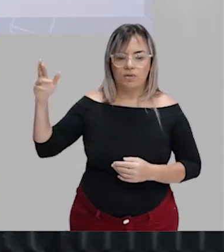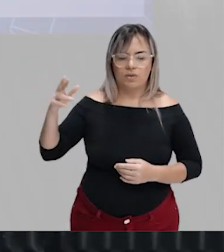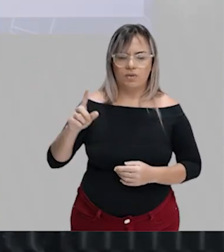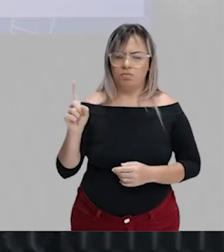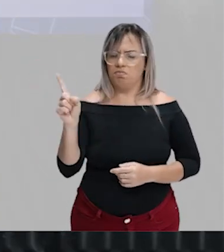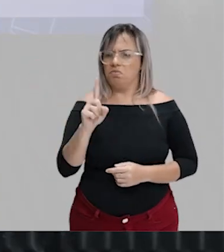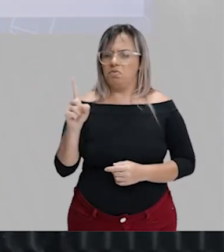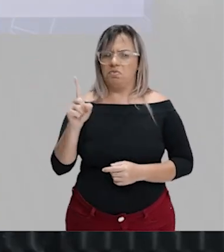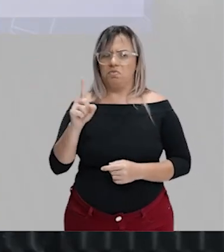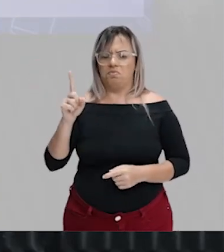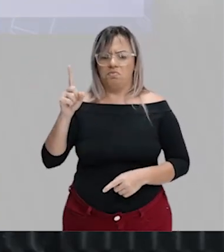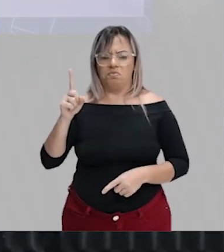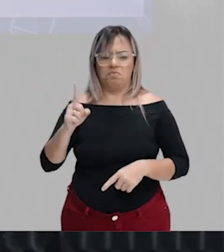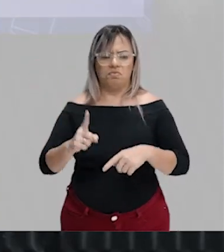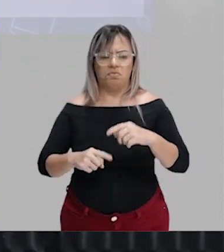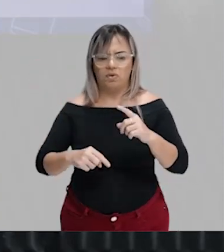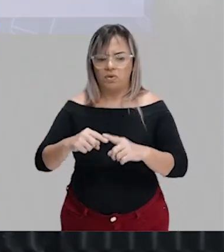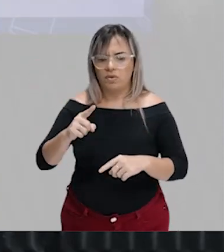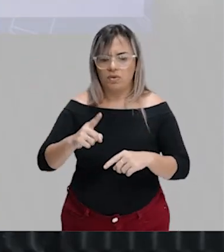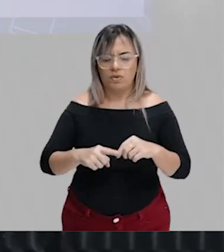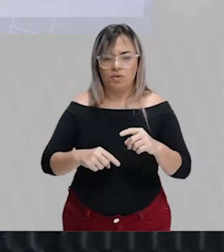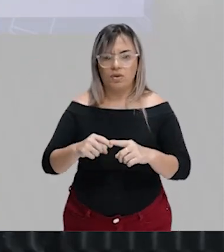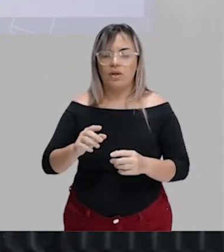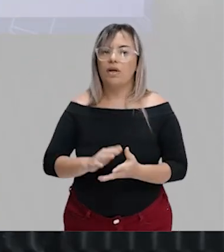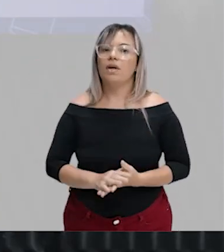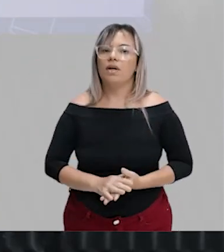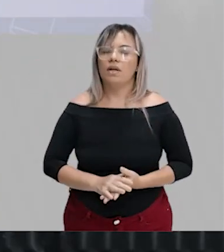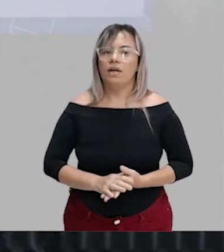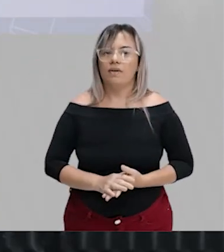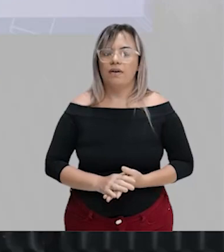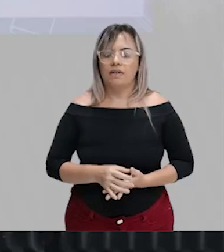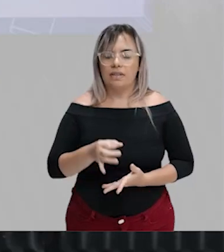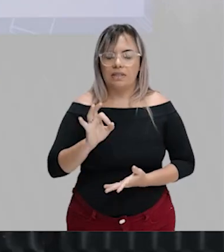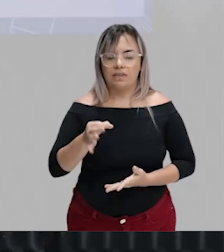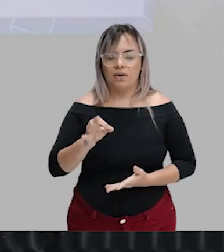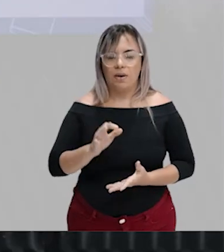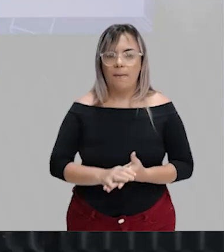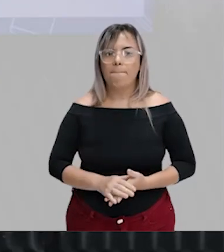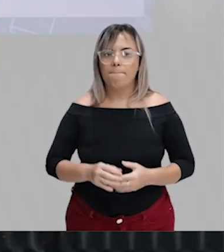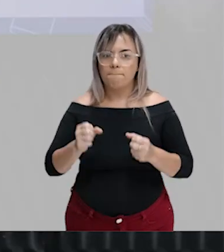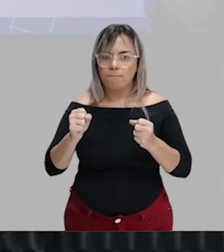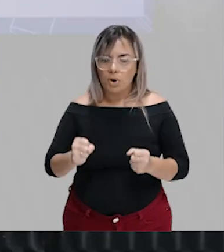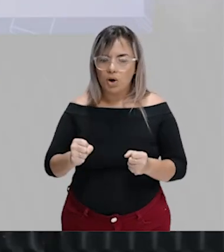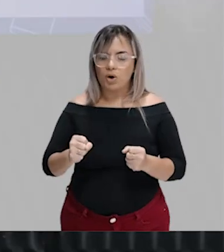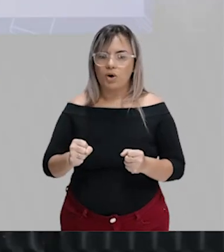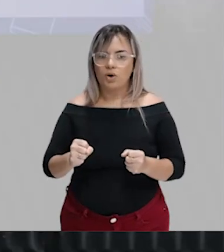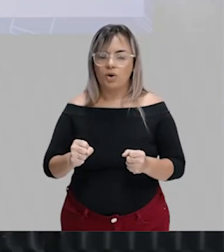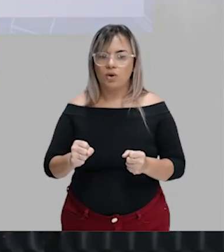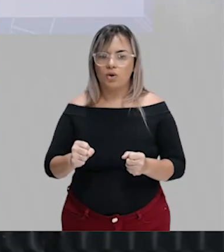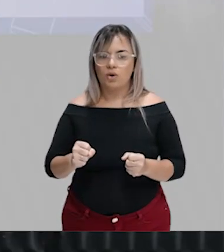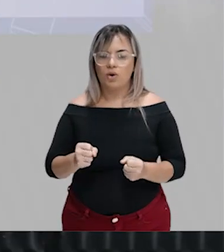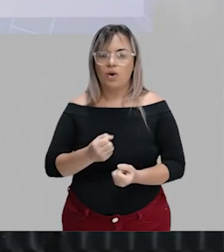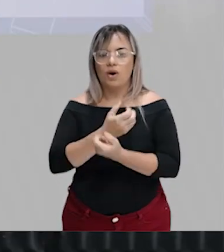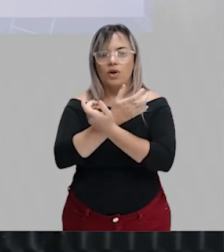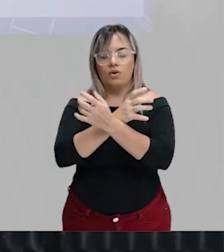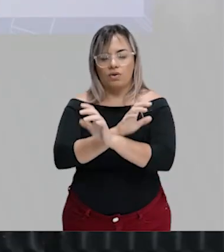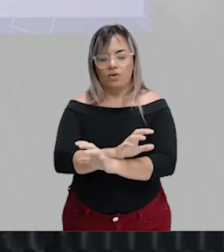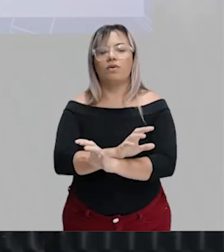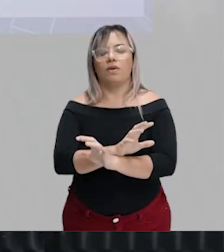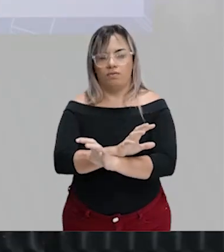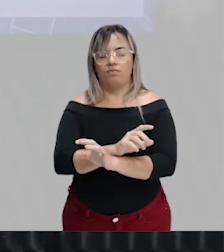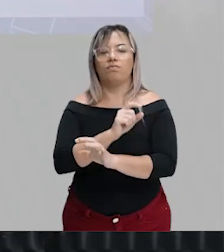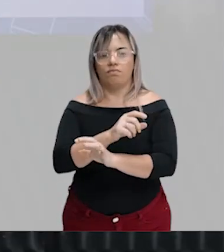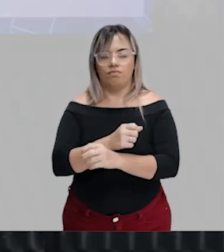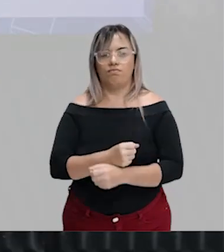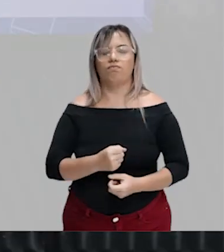ocorrer. Certo? Ele pode ocorrer no vácuo. Ele não necessariamente precisa de um meio material. Certo? Ele ocorre